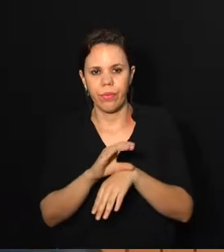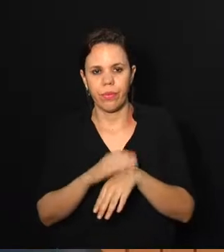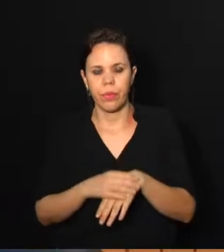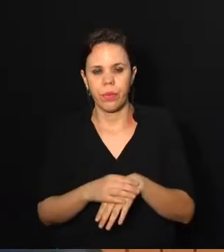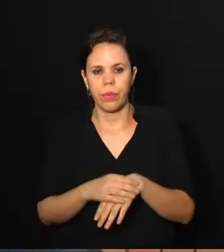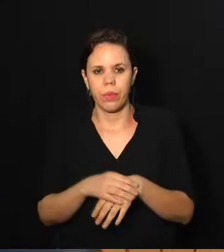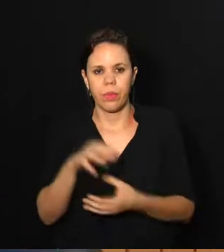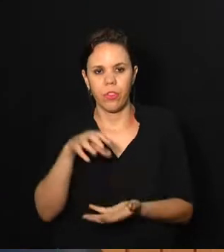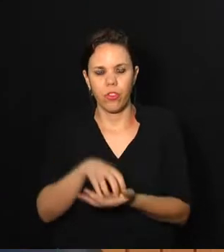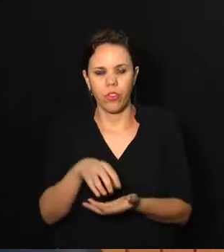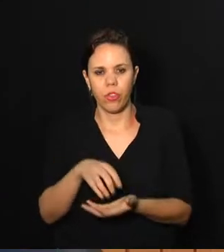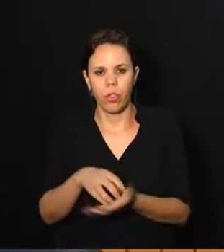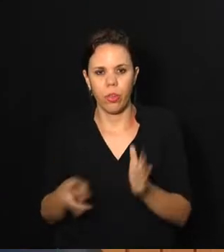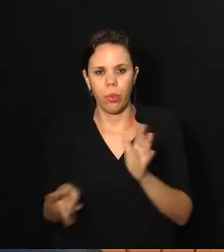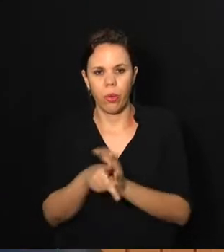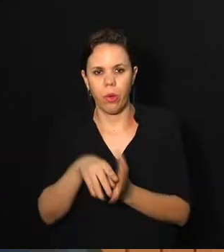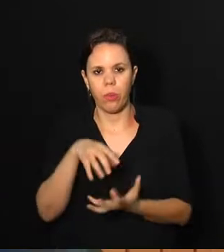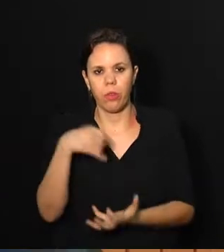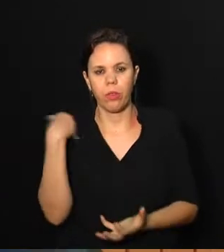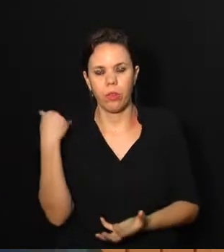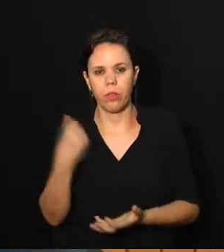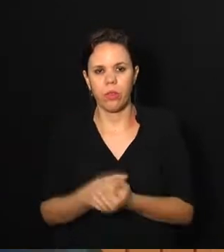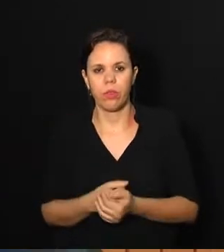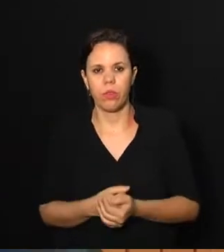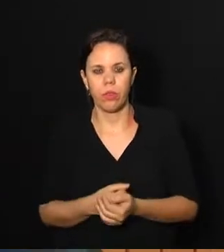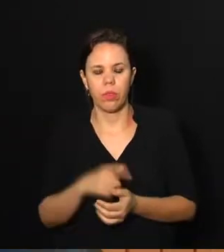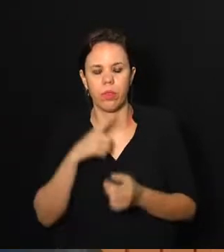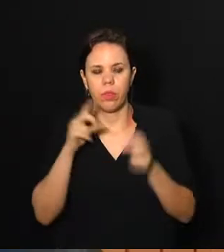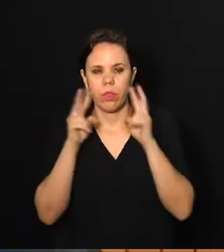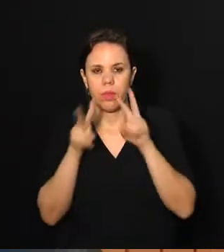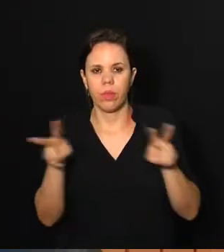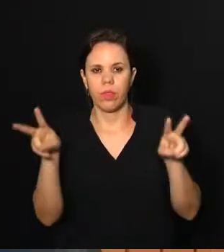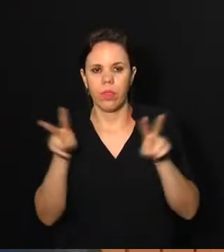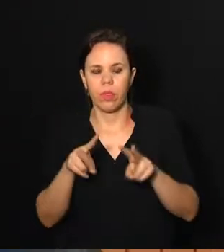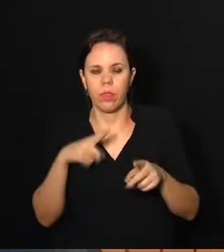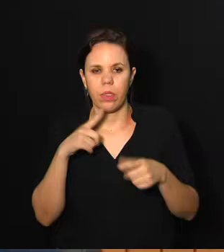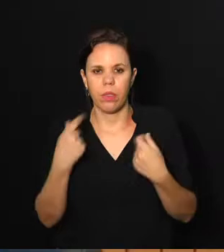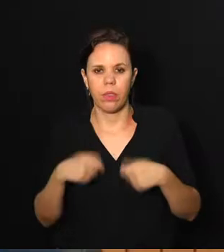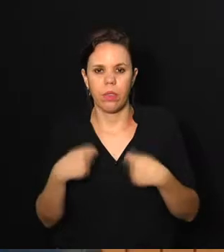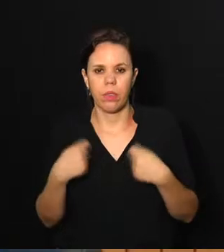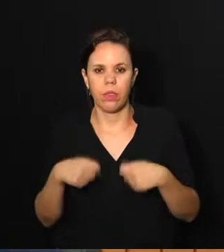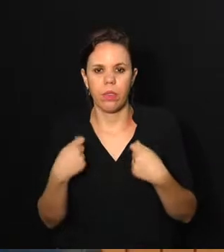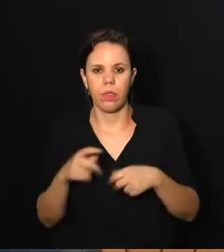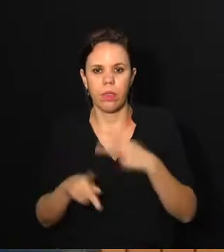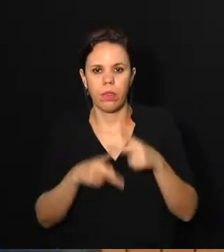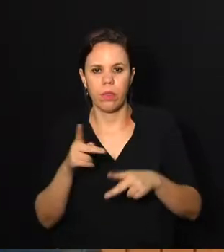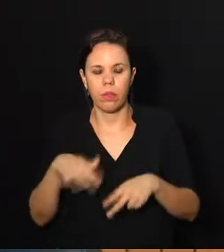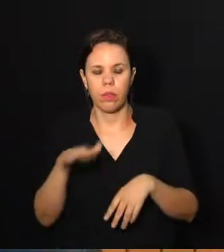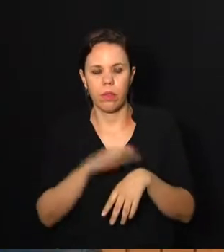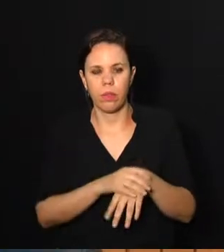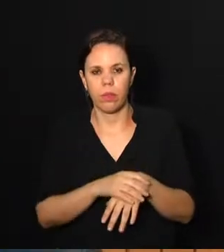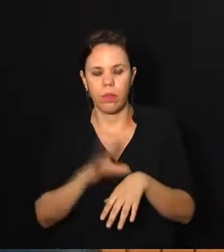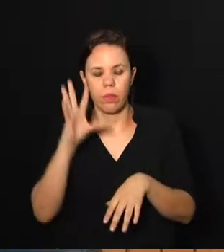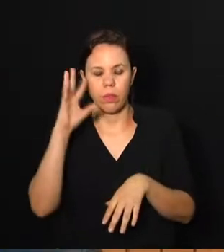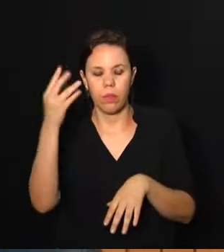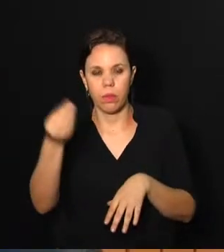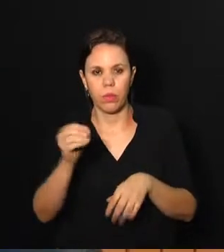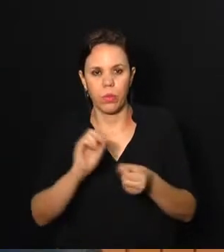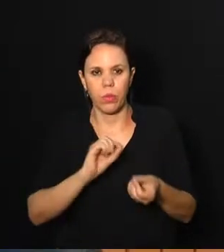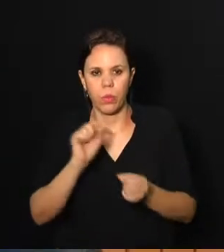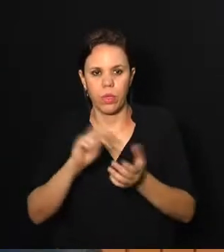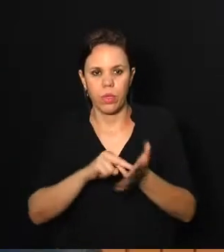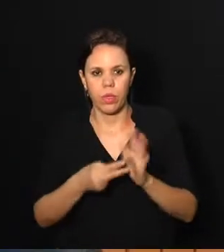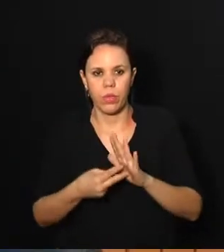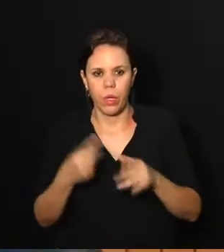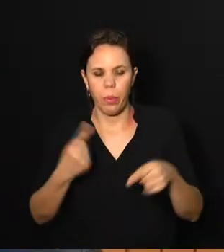do Idoso. E aí a gente tem a visão de que tem uma necessidade de que a população entenda bem o que é a